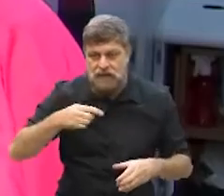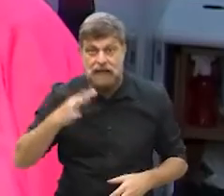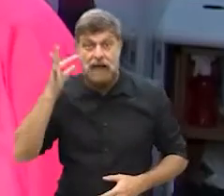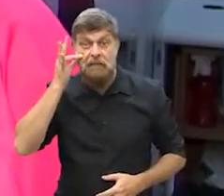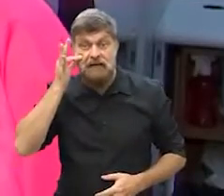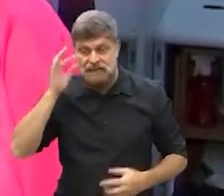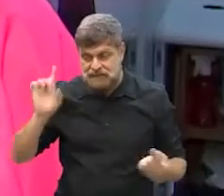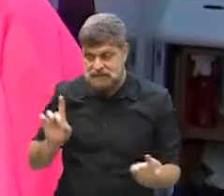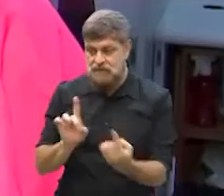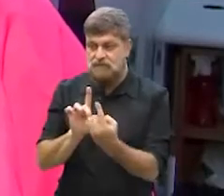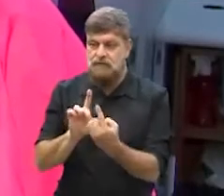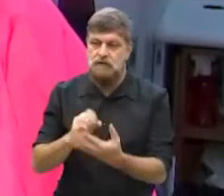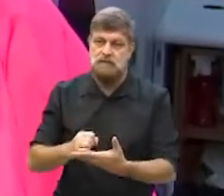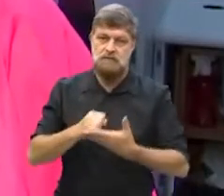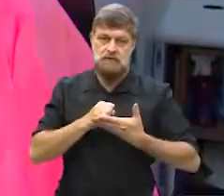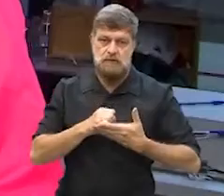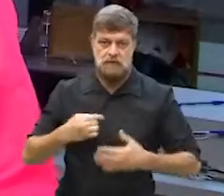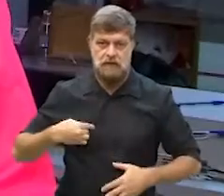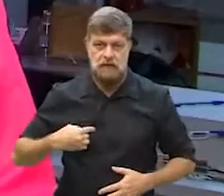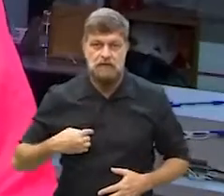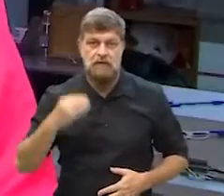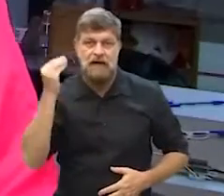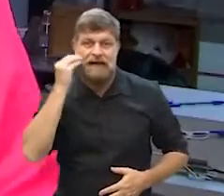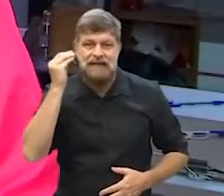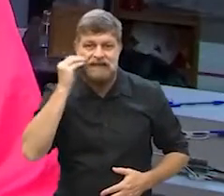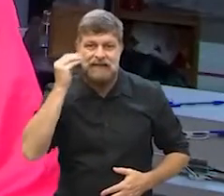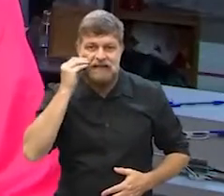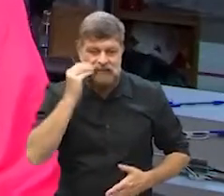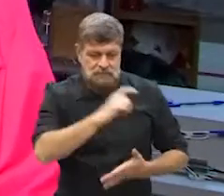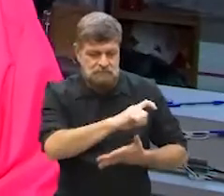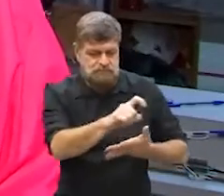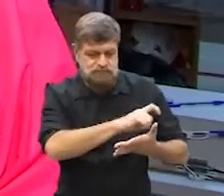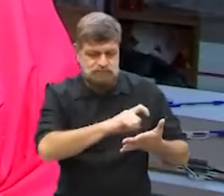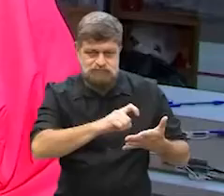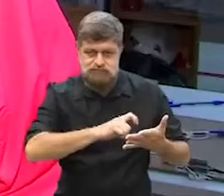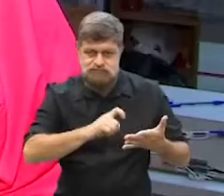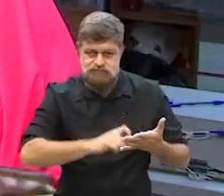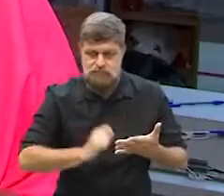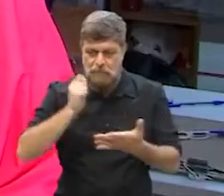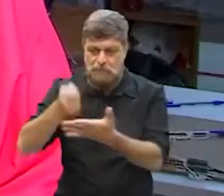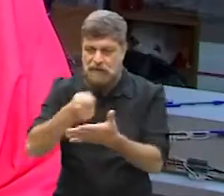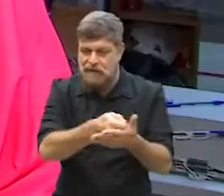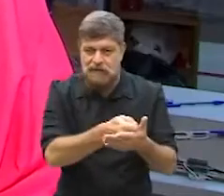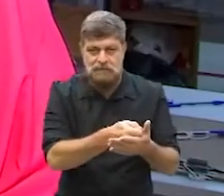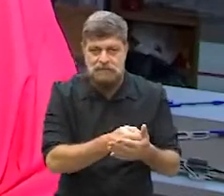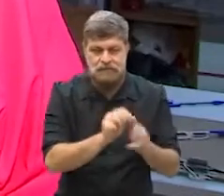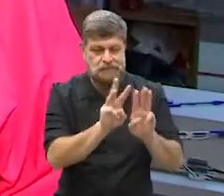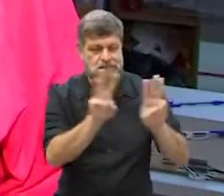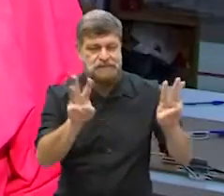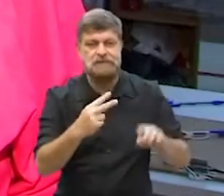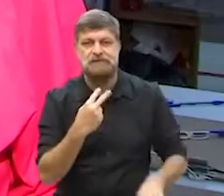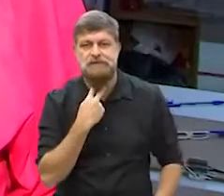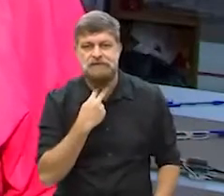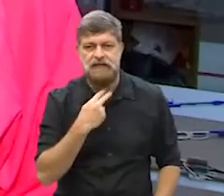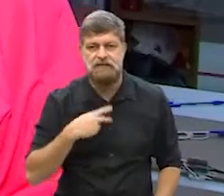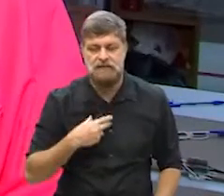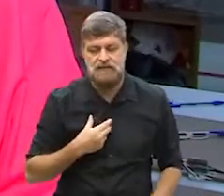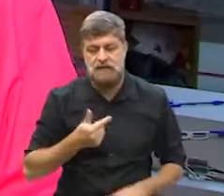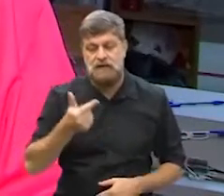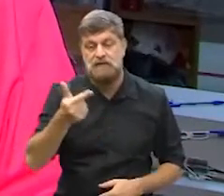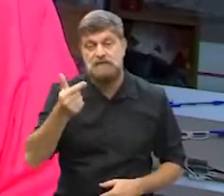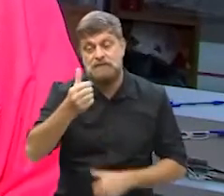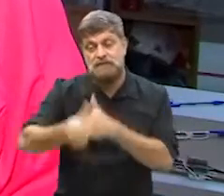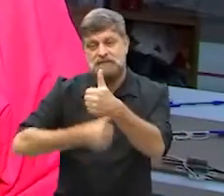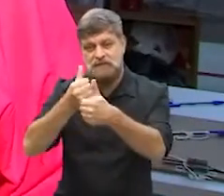atendimento presencial ajudou muito. Eu fui tentar imprimir as guias para pagamento, mas o site não estava me permitindo, né? Porque jogaram para o